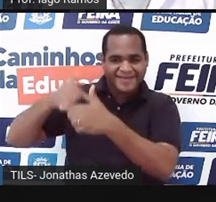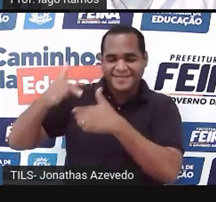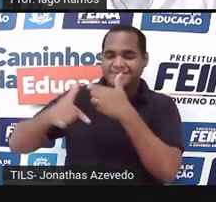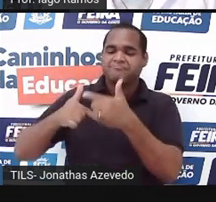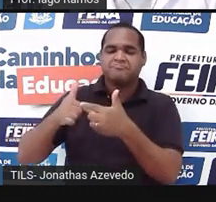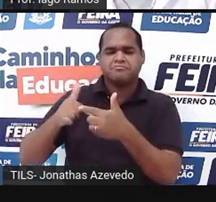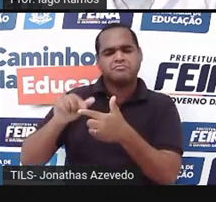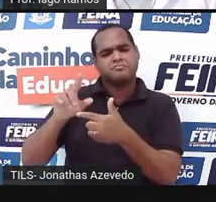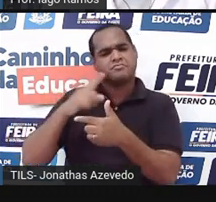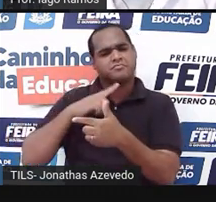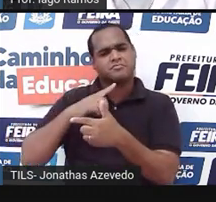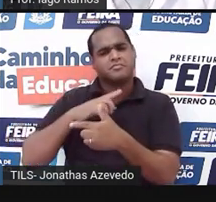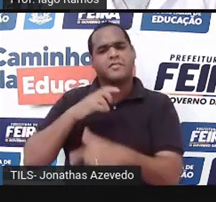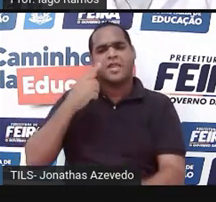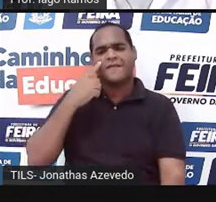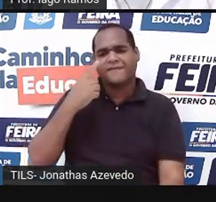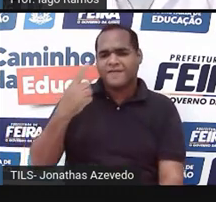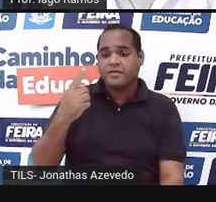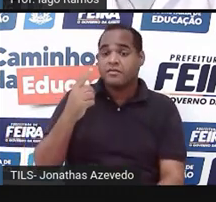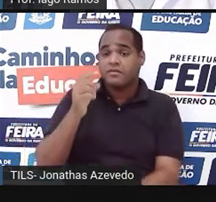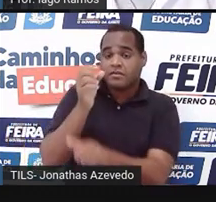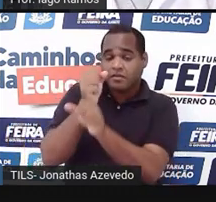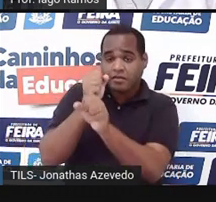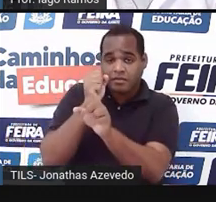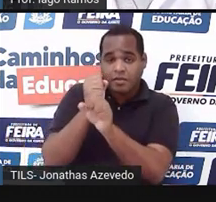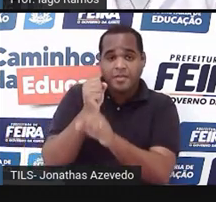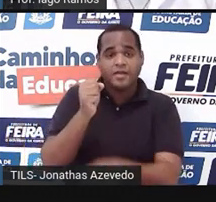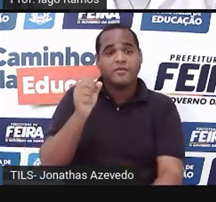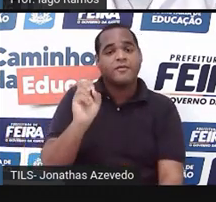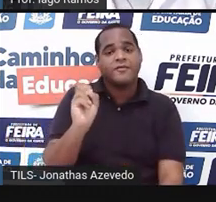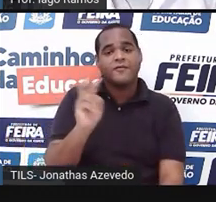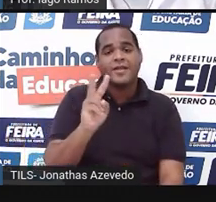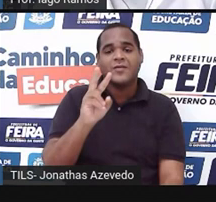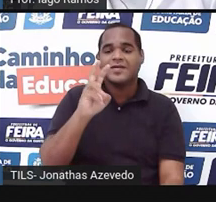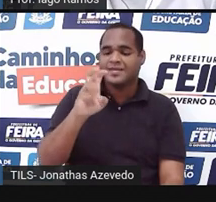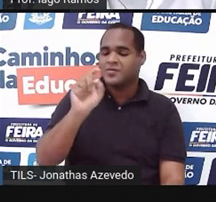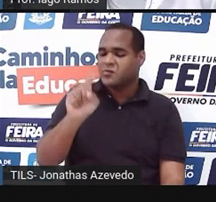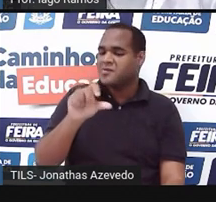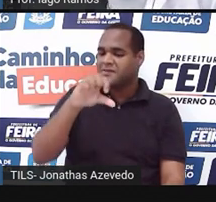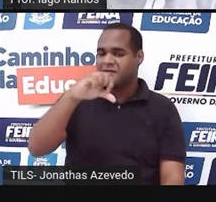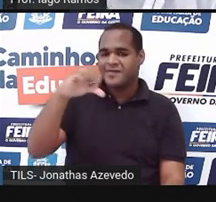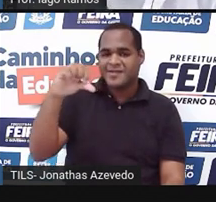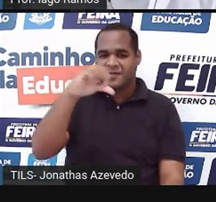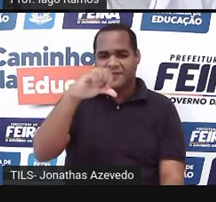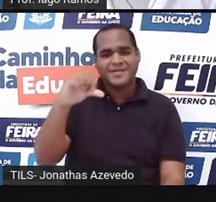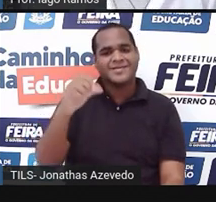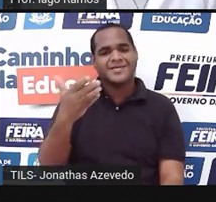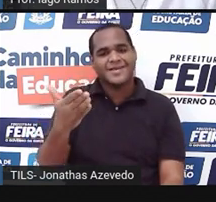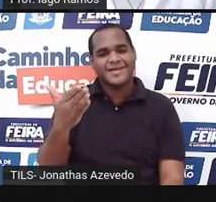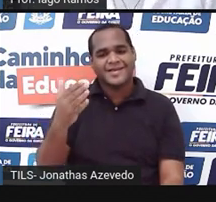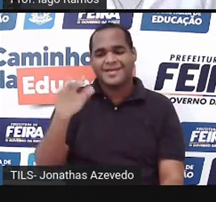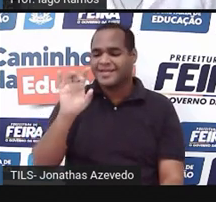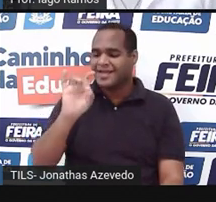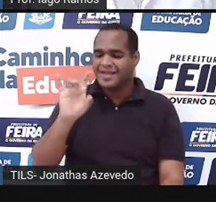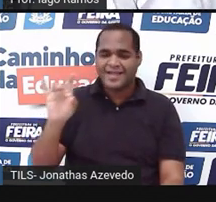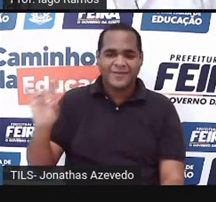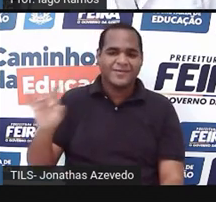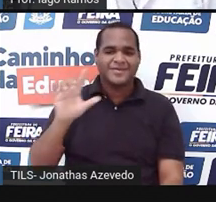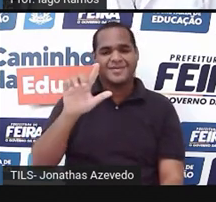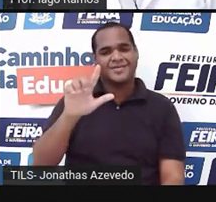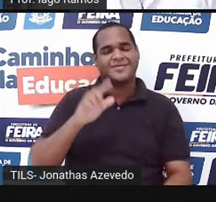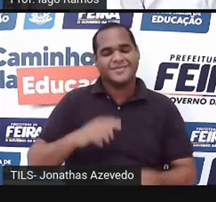só que quando chegou lá você viu o que o preço do combustível era r$ 5 de 99 centavos por cada litro